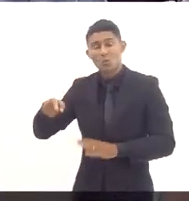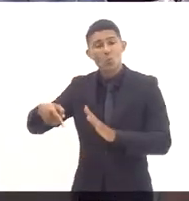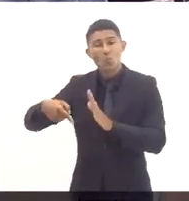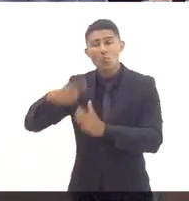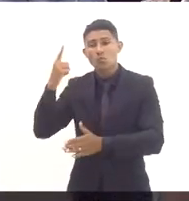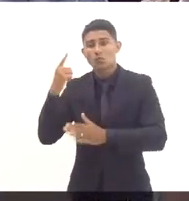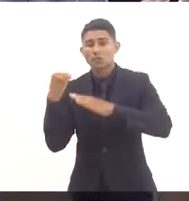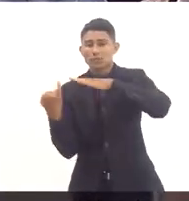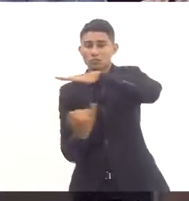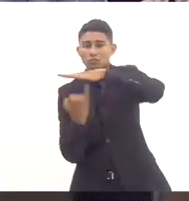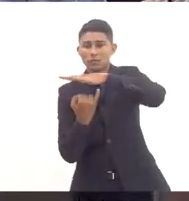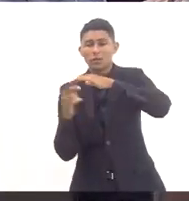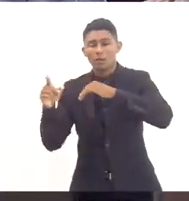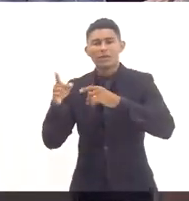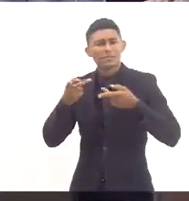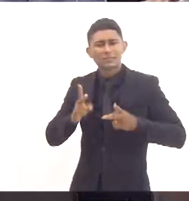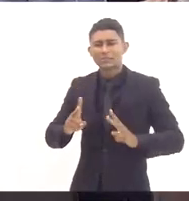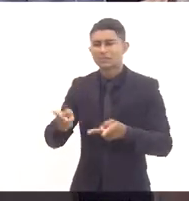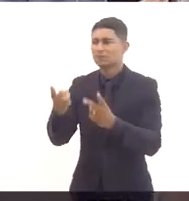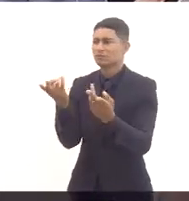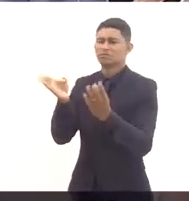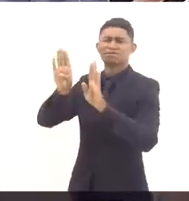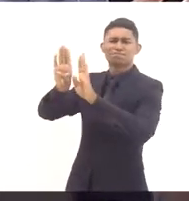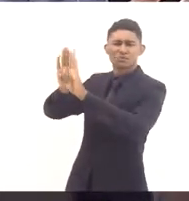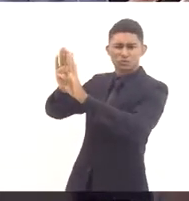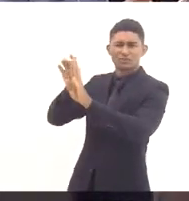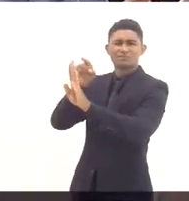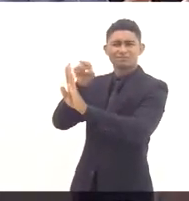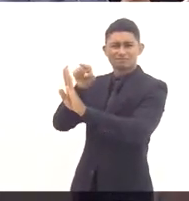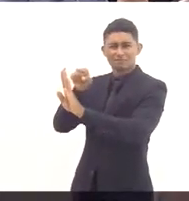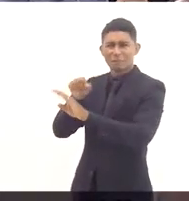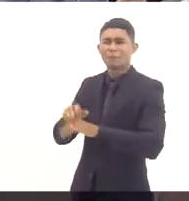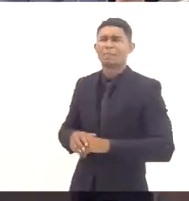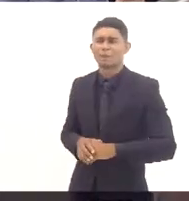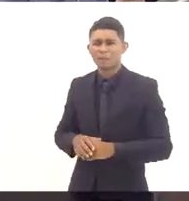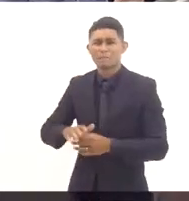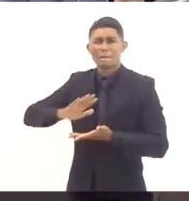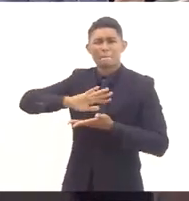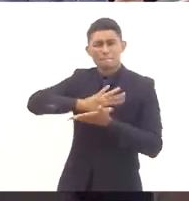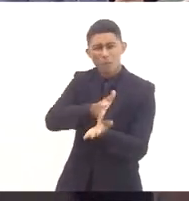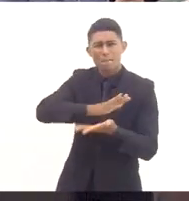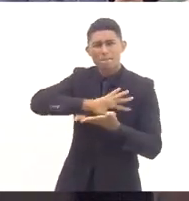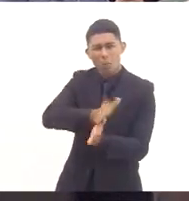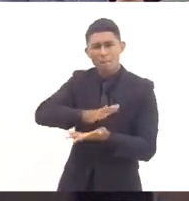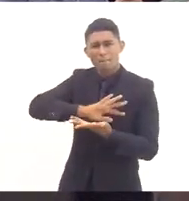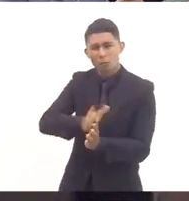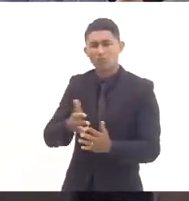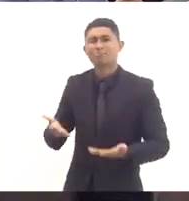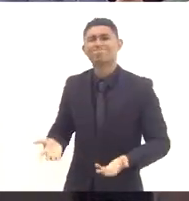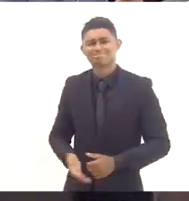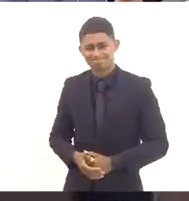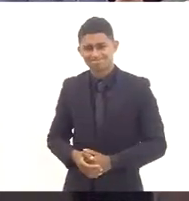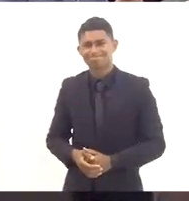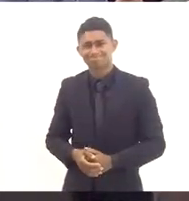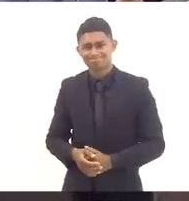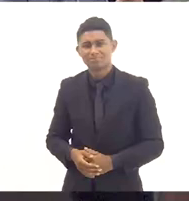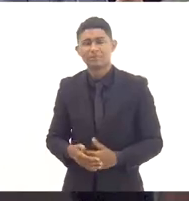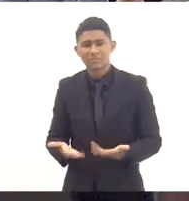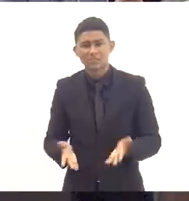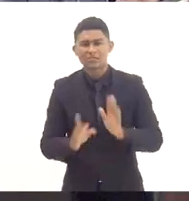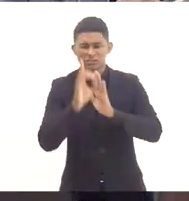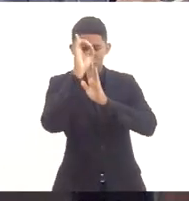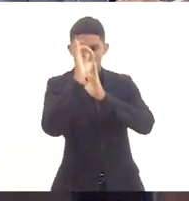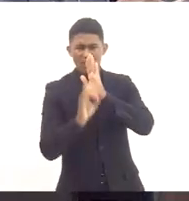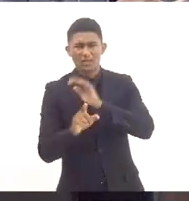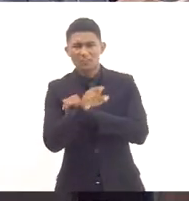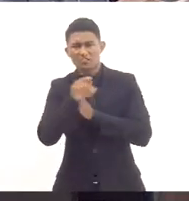que fecha as portas que bate com a porta na sua cara que arranca de você todos